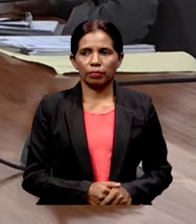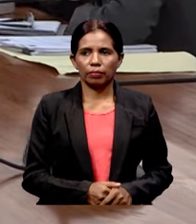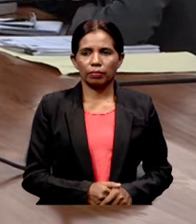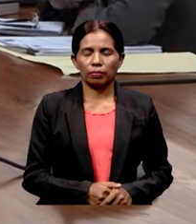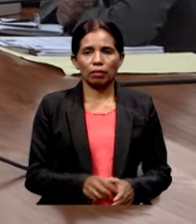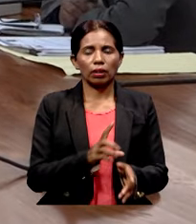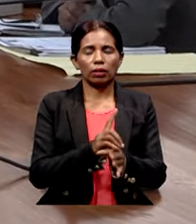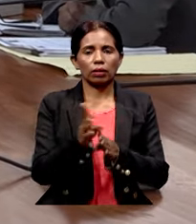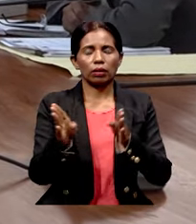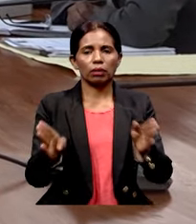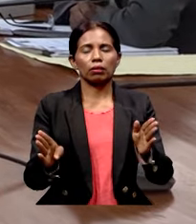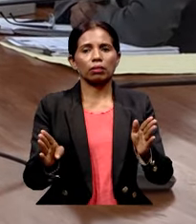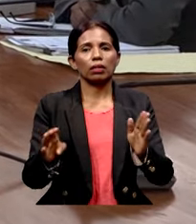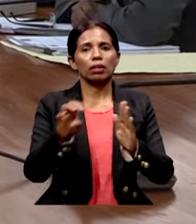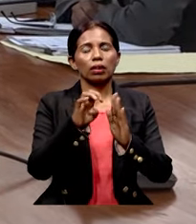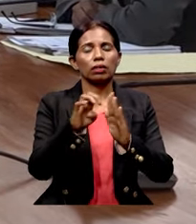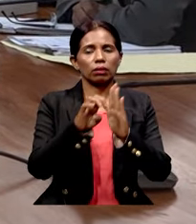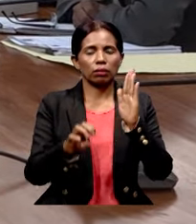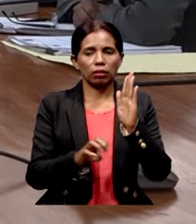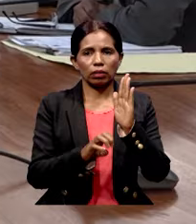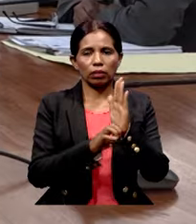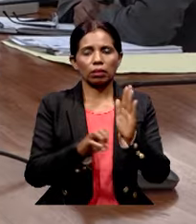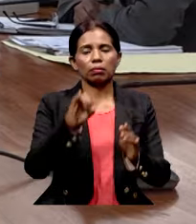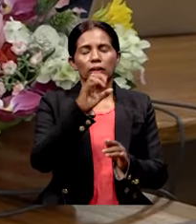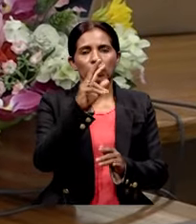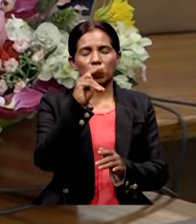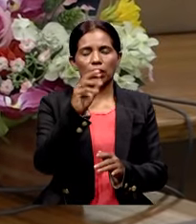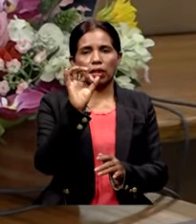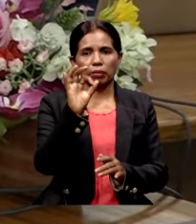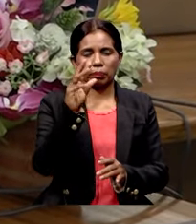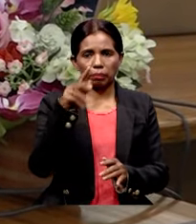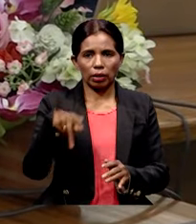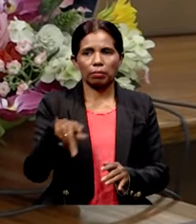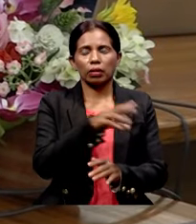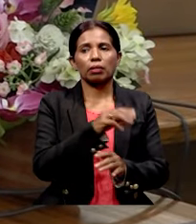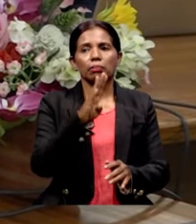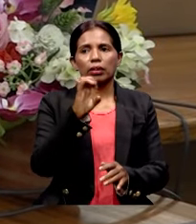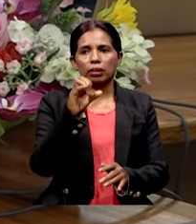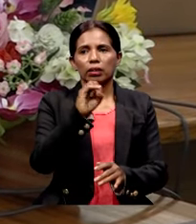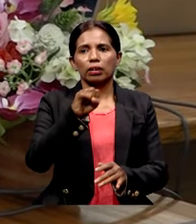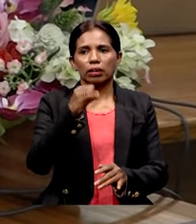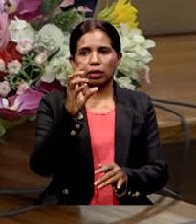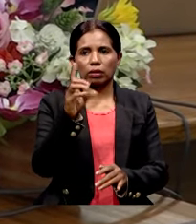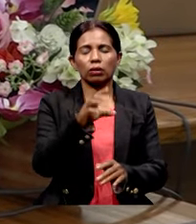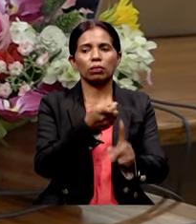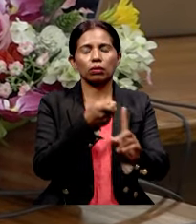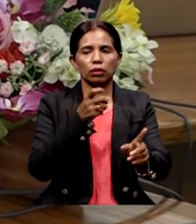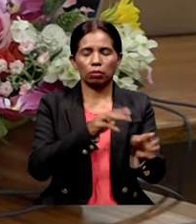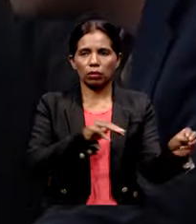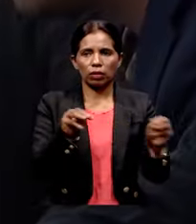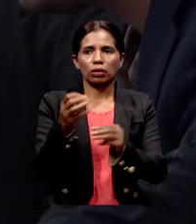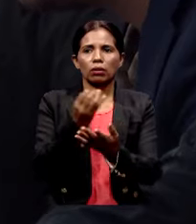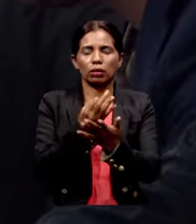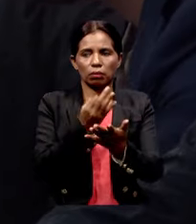Diretor Executivo do Instituto Nacional de Farmácia no Produto Médico, Brisido Simão Dias Ateten, usa mudança orçamento para item